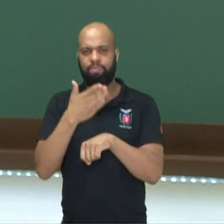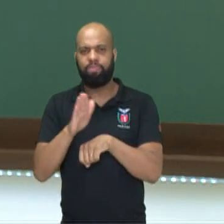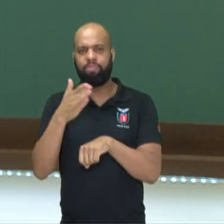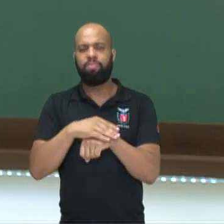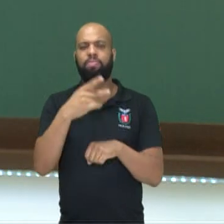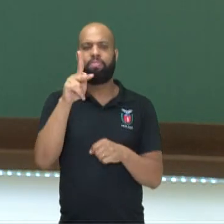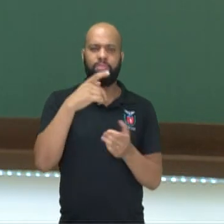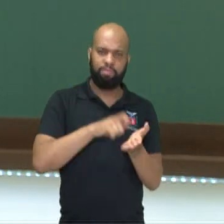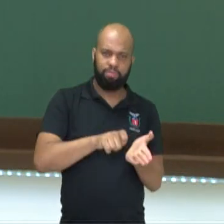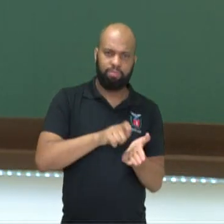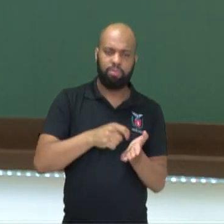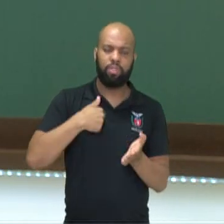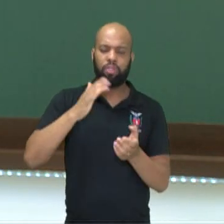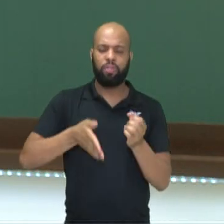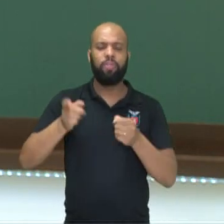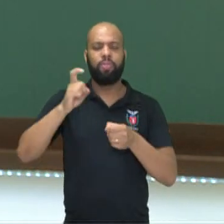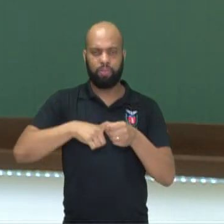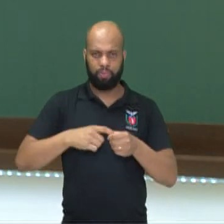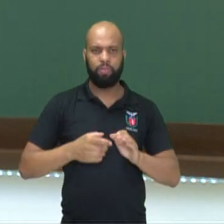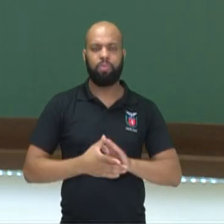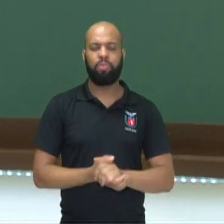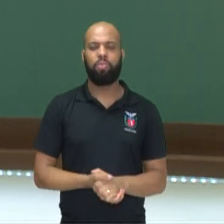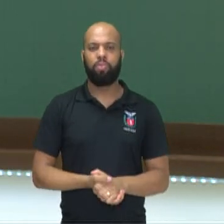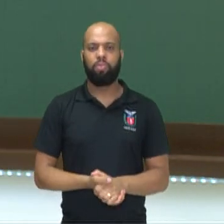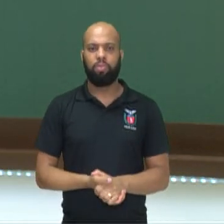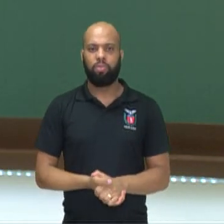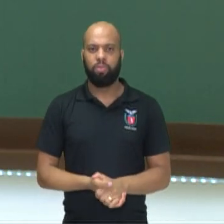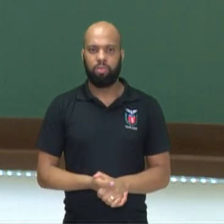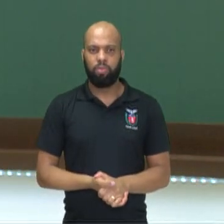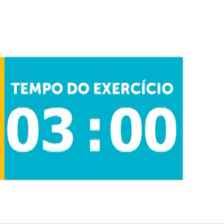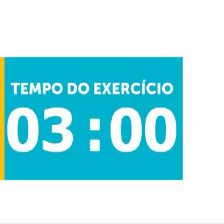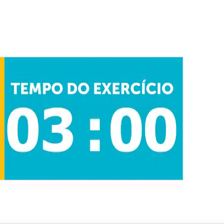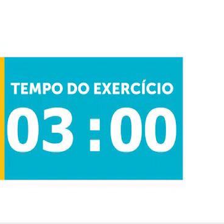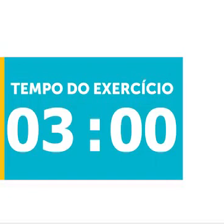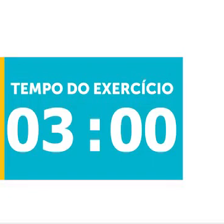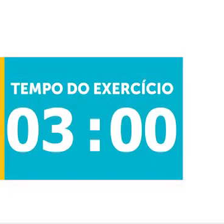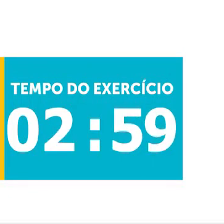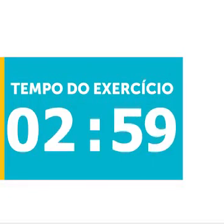de vocês. Daqui a pouquinho a gente volta com a correção.